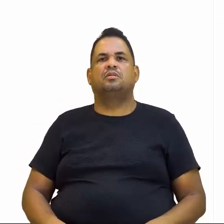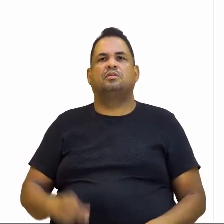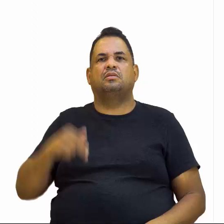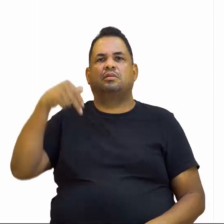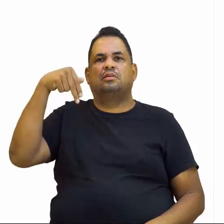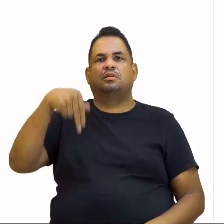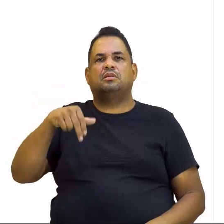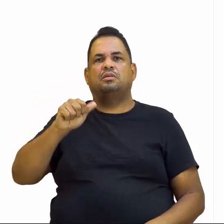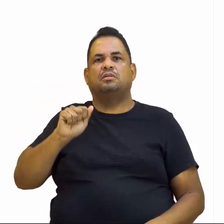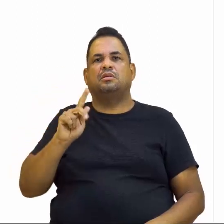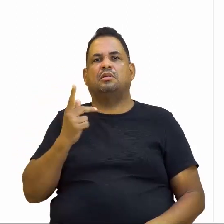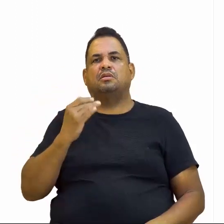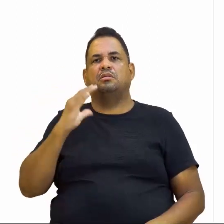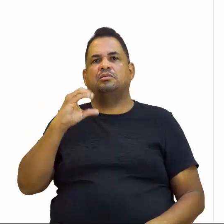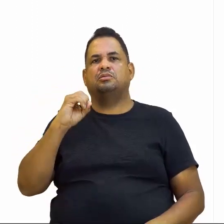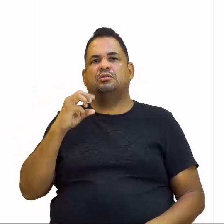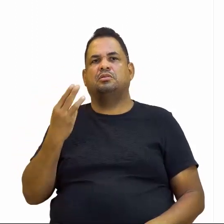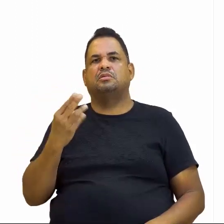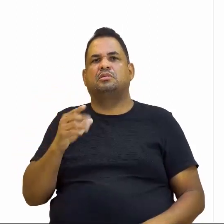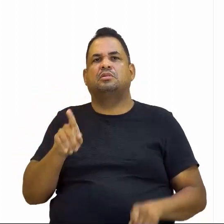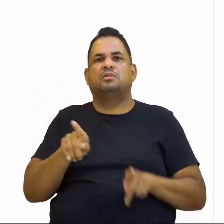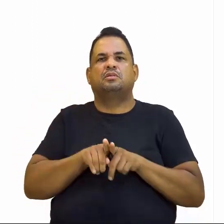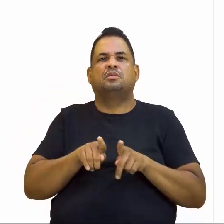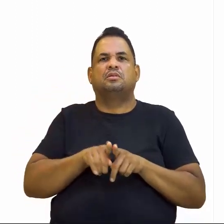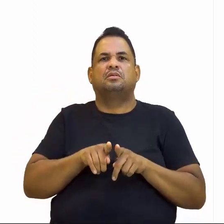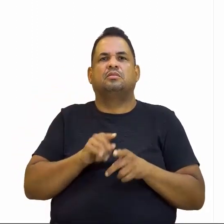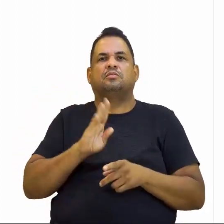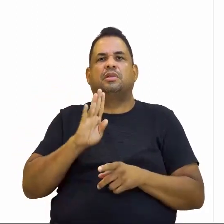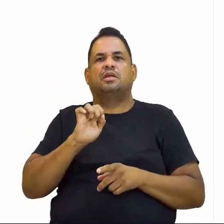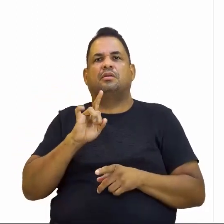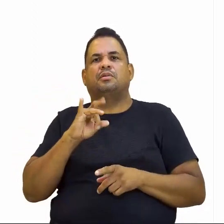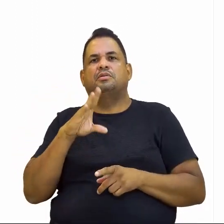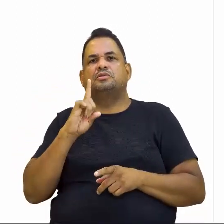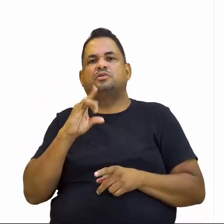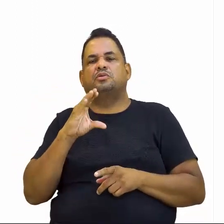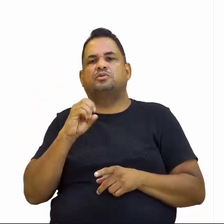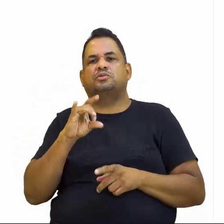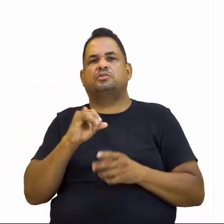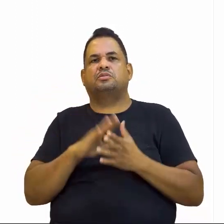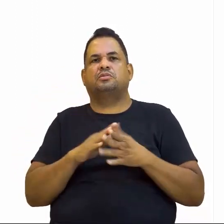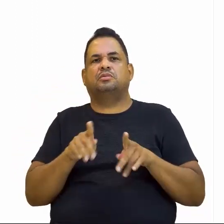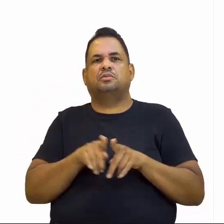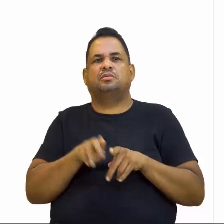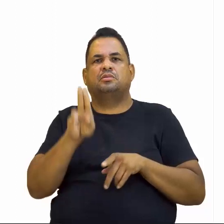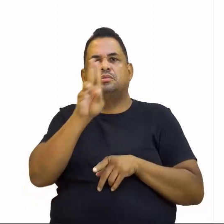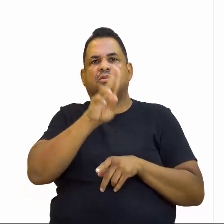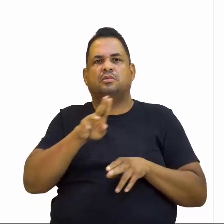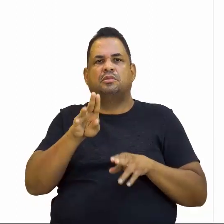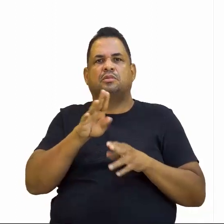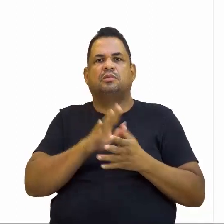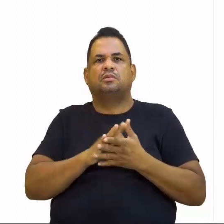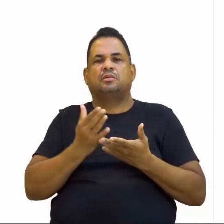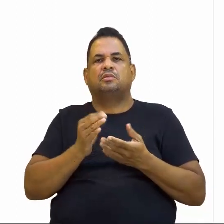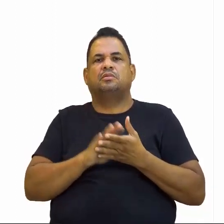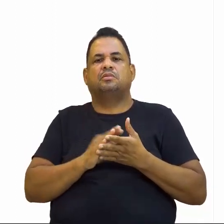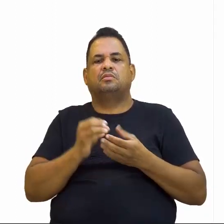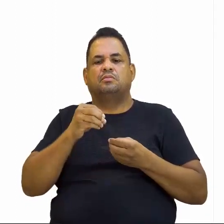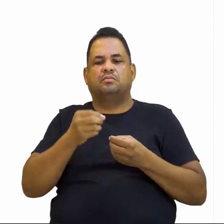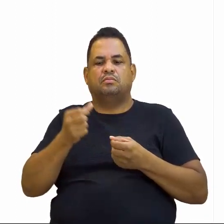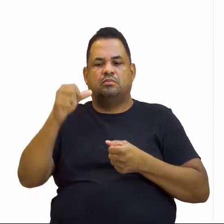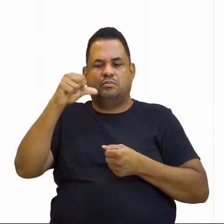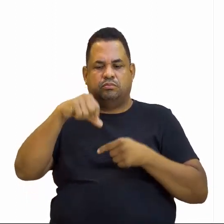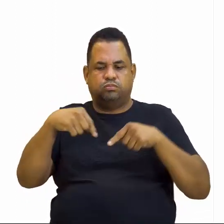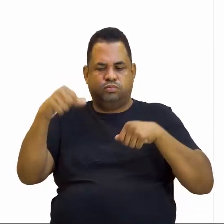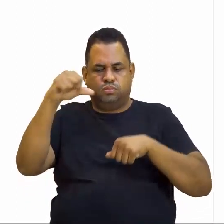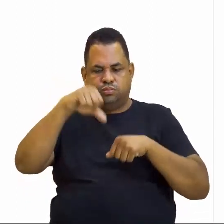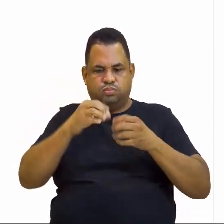Hidrogenocarbonato de sódio. Ele também é conhecido como carbonato de sódio, utilizado como fermento